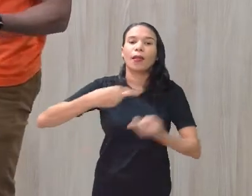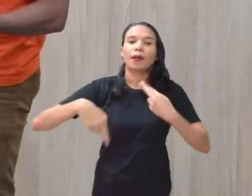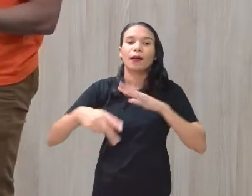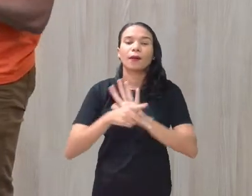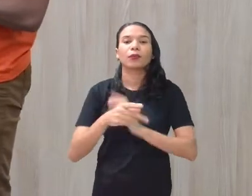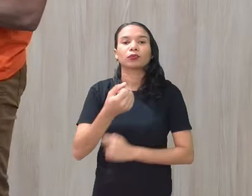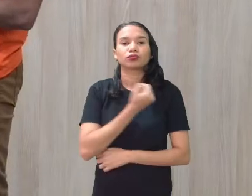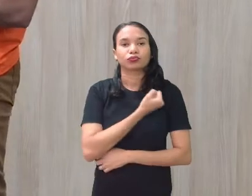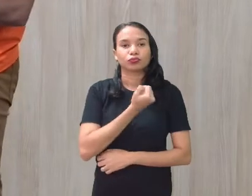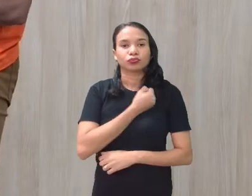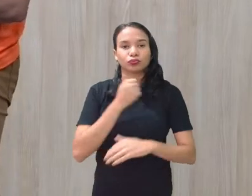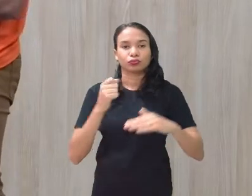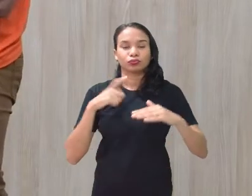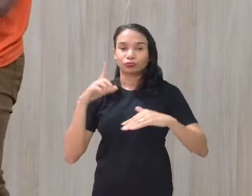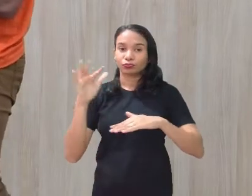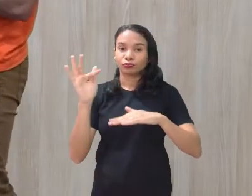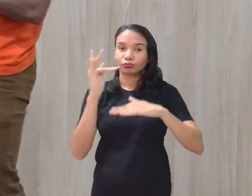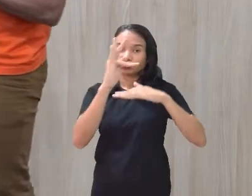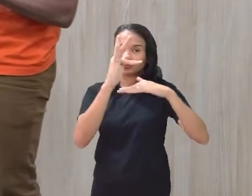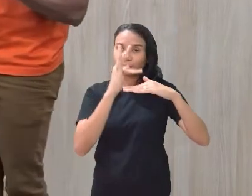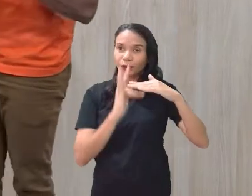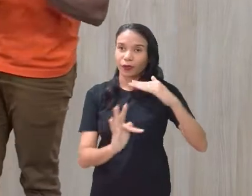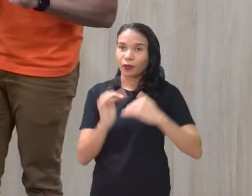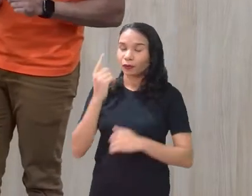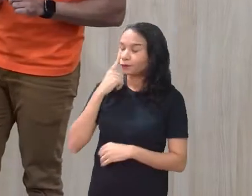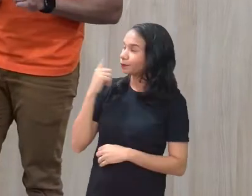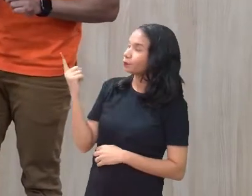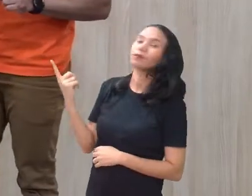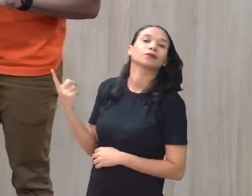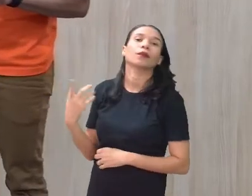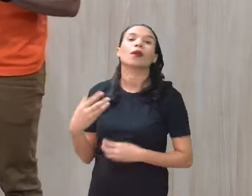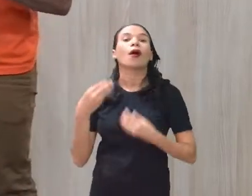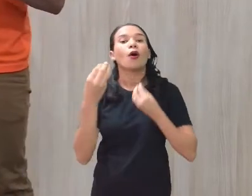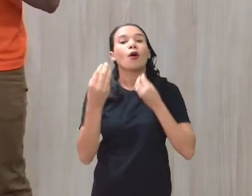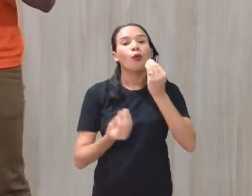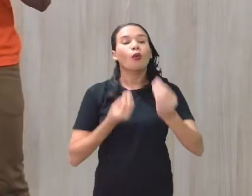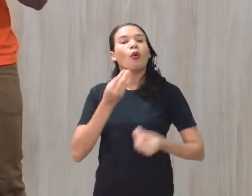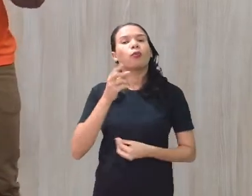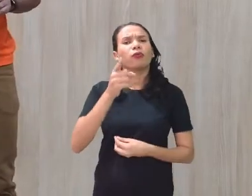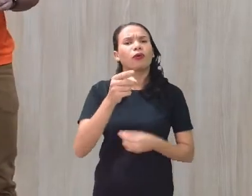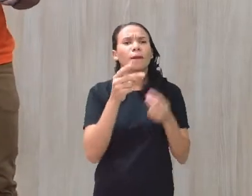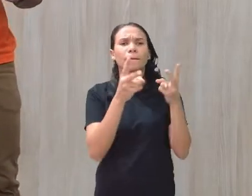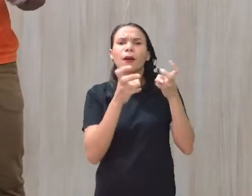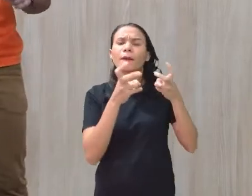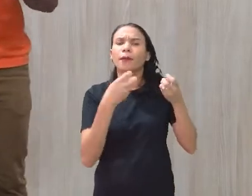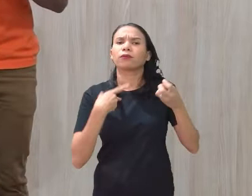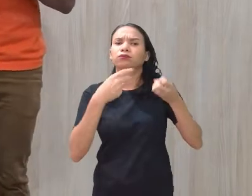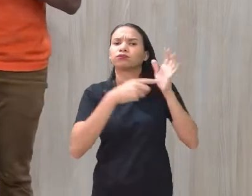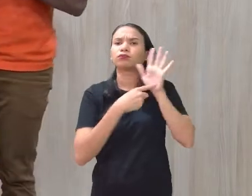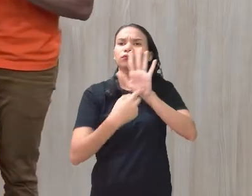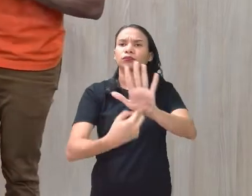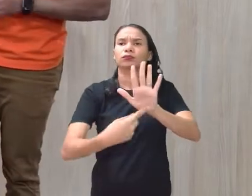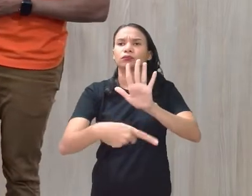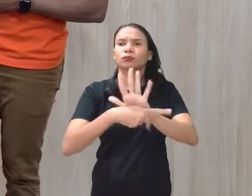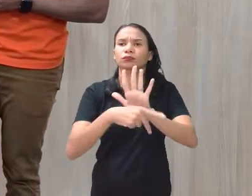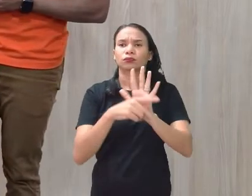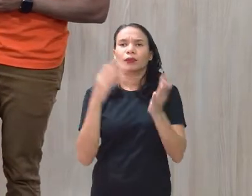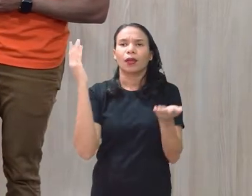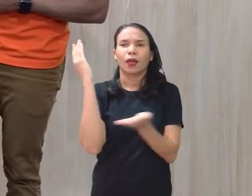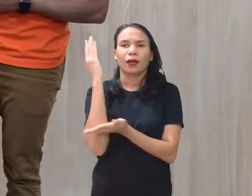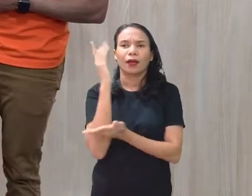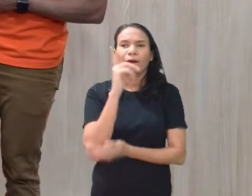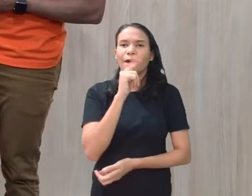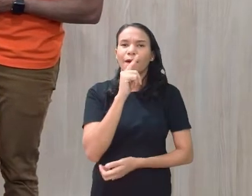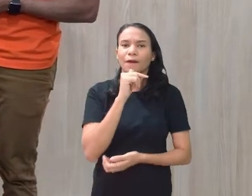o número fracionário, tá bom? Então eu coloquei aqui, ó, como você encontra a representação dessa garrafinha de água